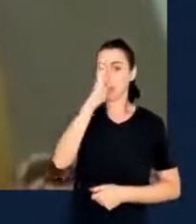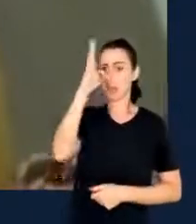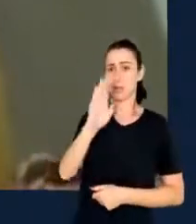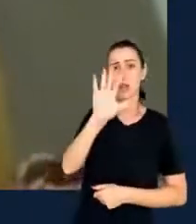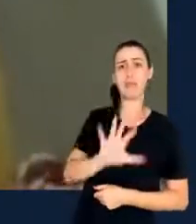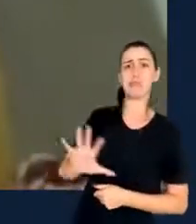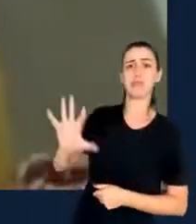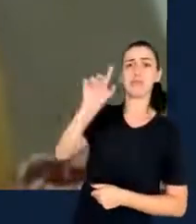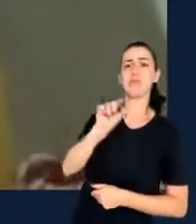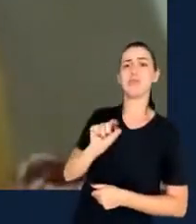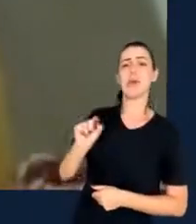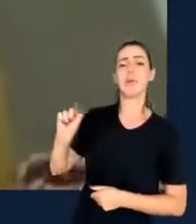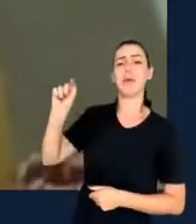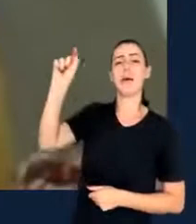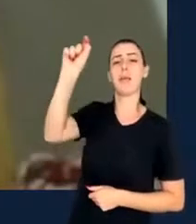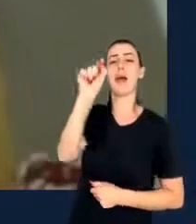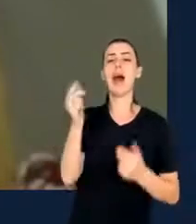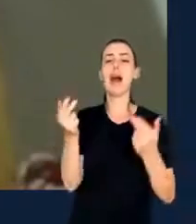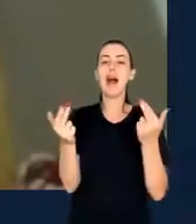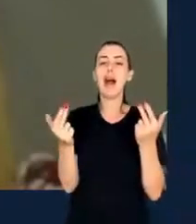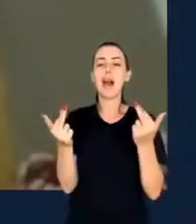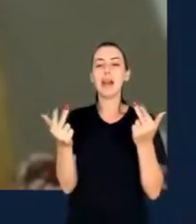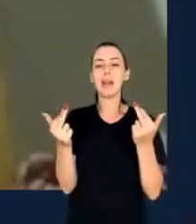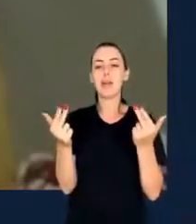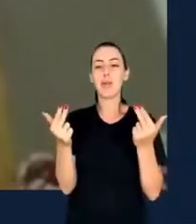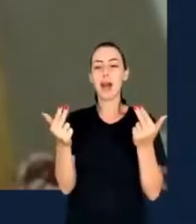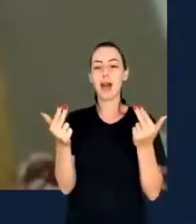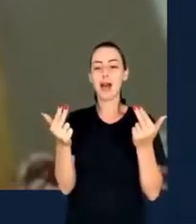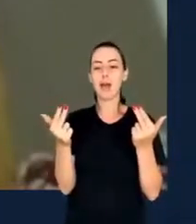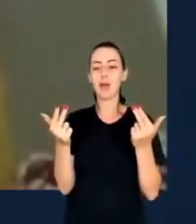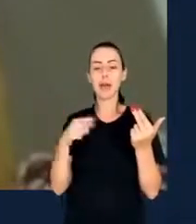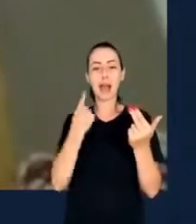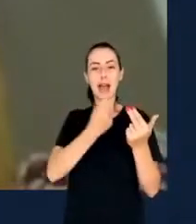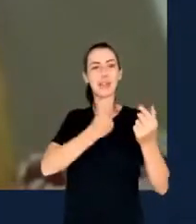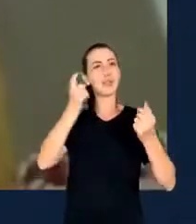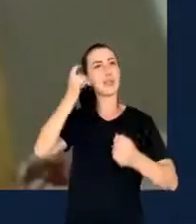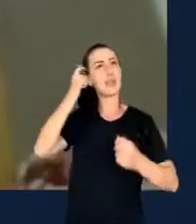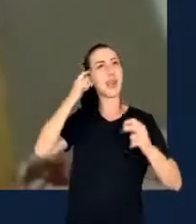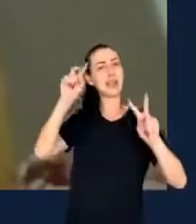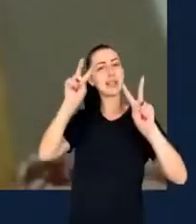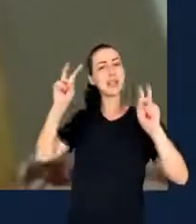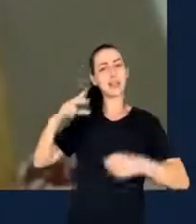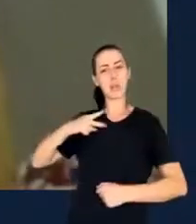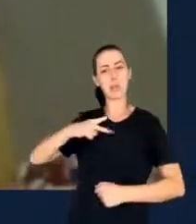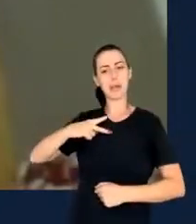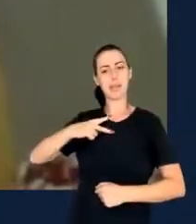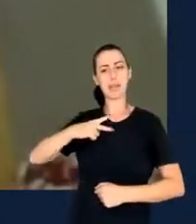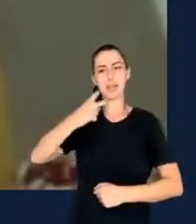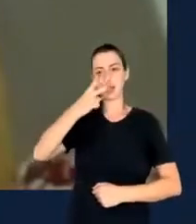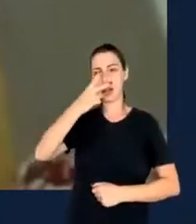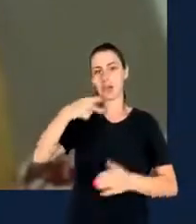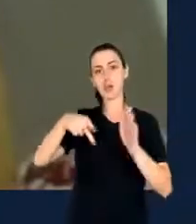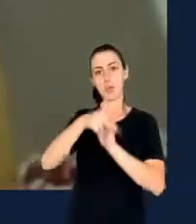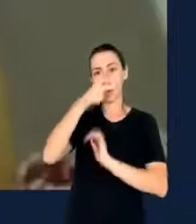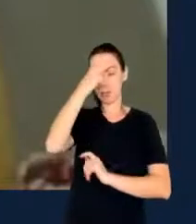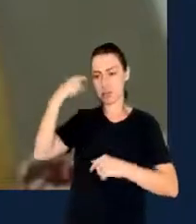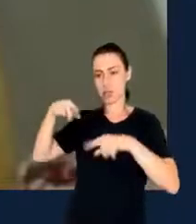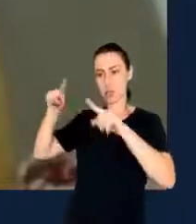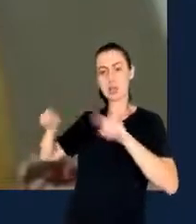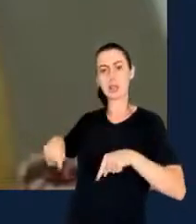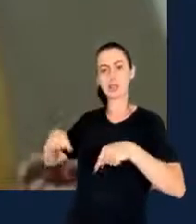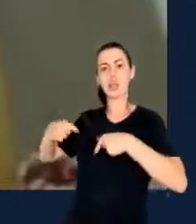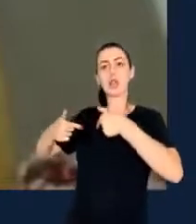trazia sobre essa relatividade do que a privacidade de um servidor público e isso vem muito antes da